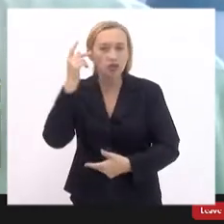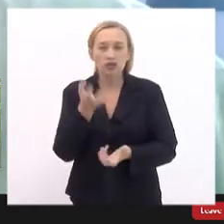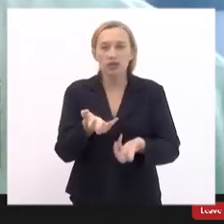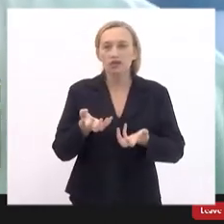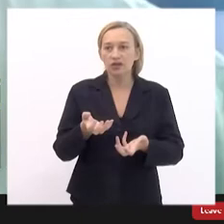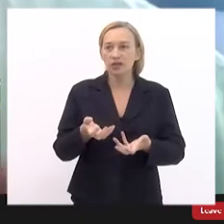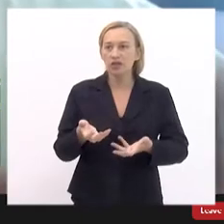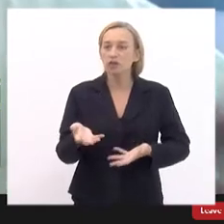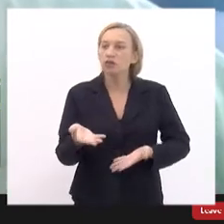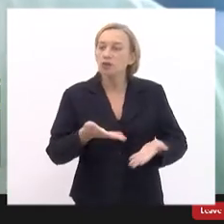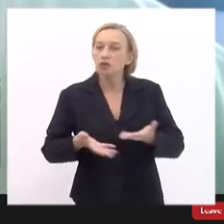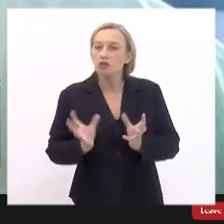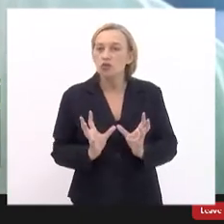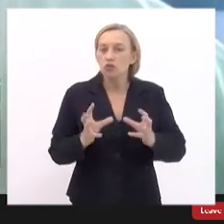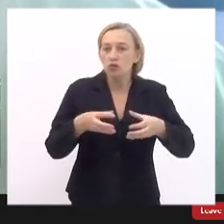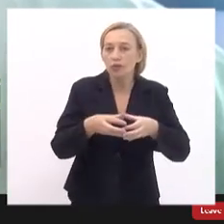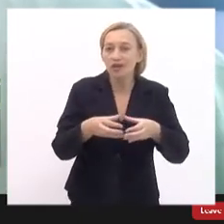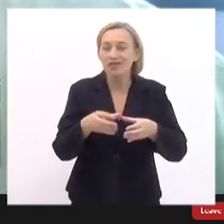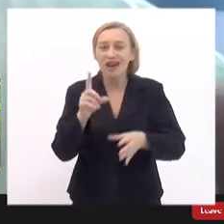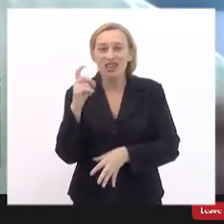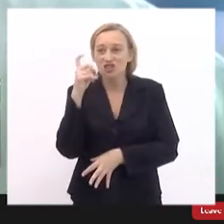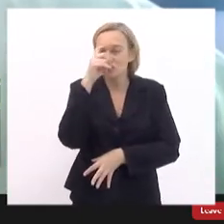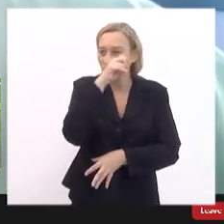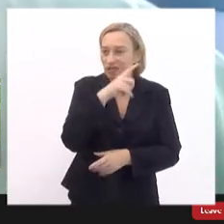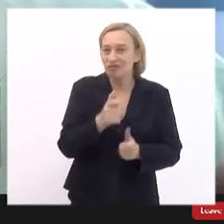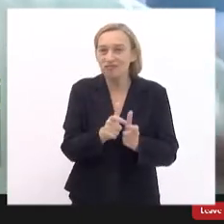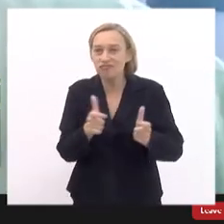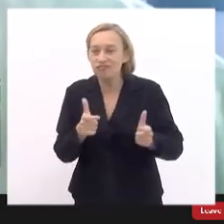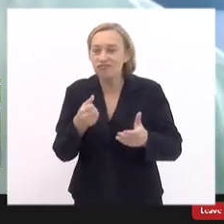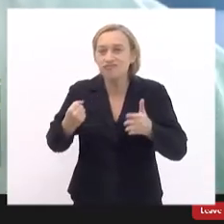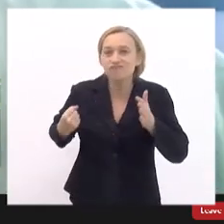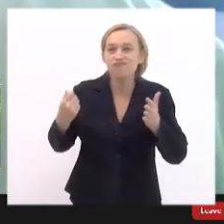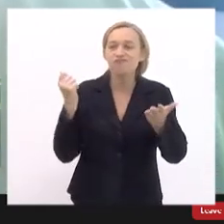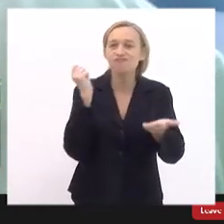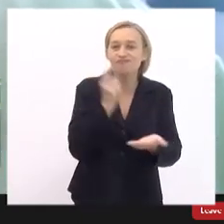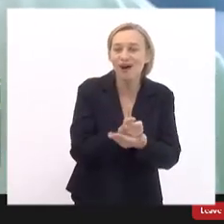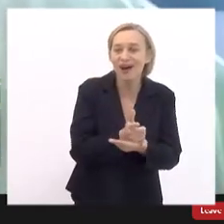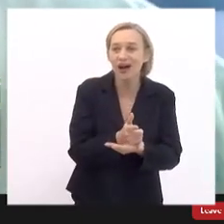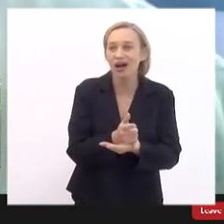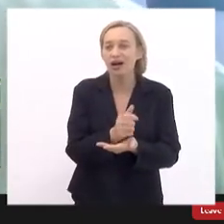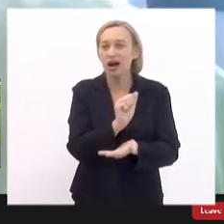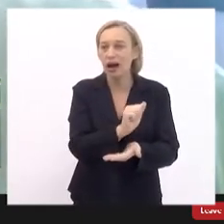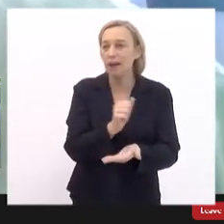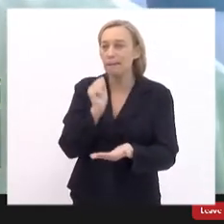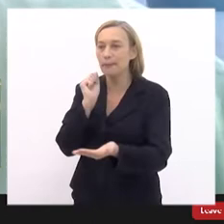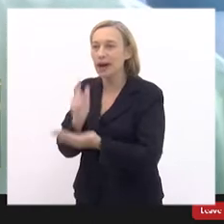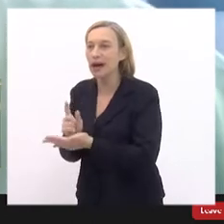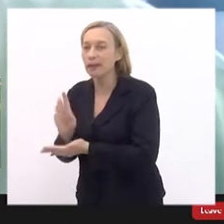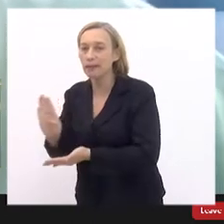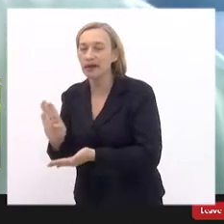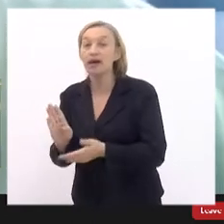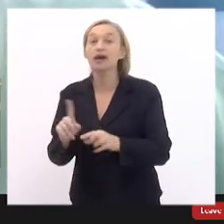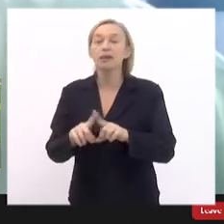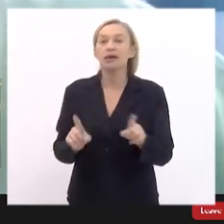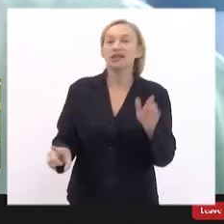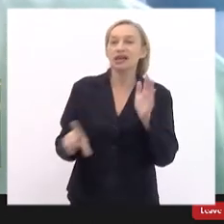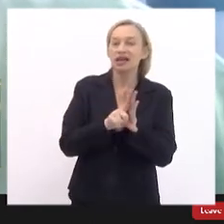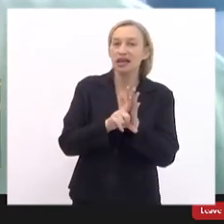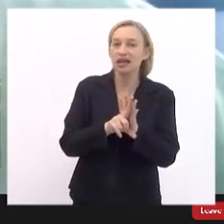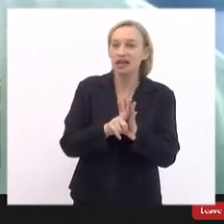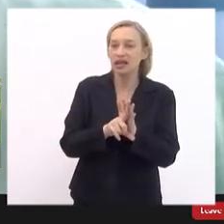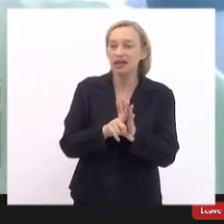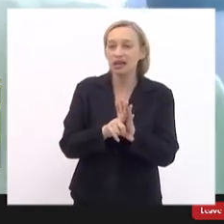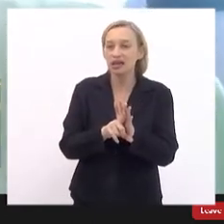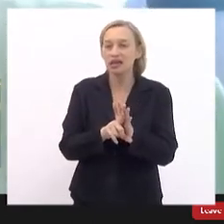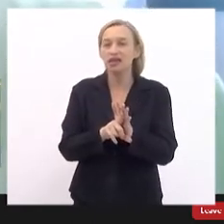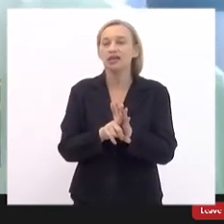uma burocracia muito grande, depois tem que pagar para isso, pagar para aquilo, e essa lei isenta parte desses pagamentos.